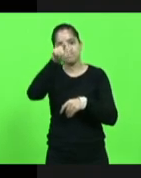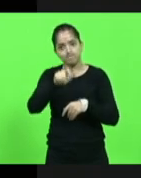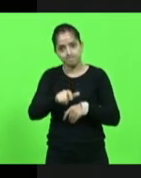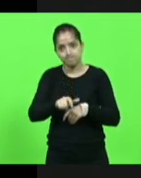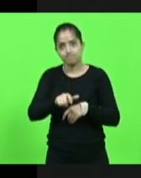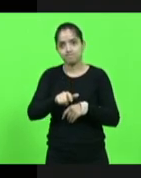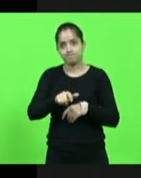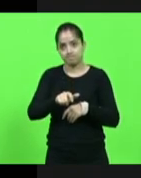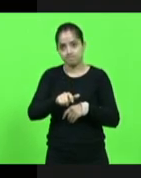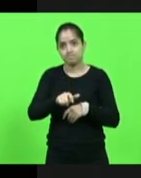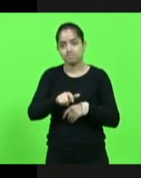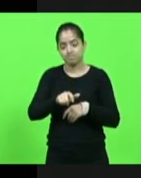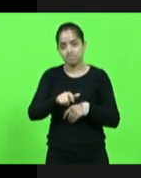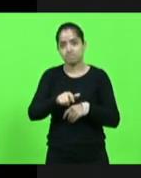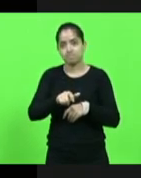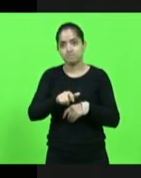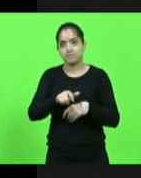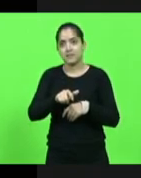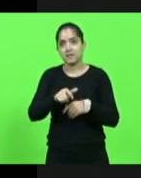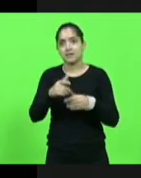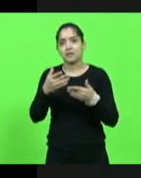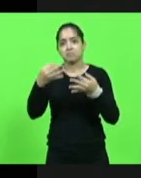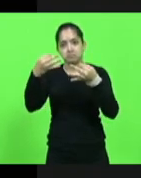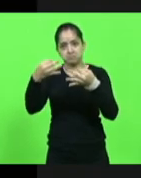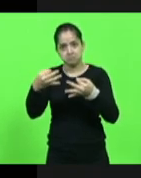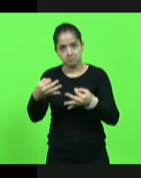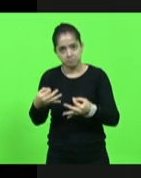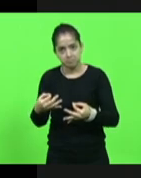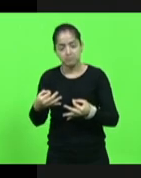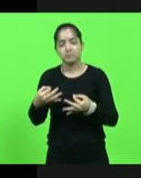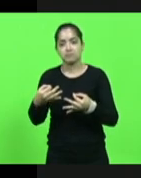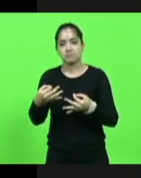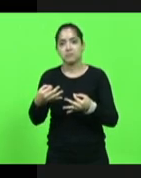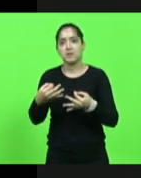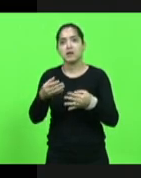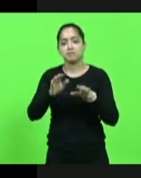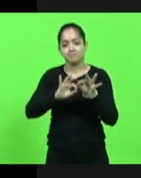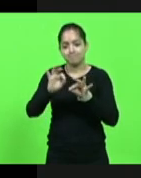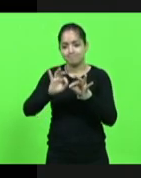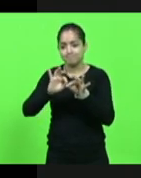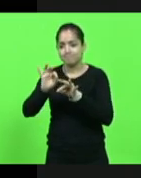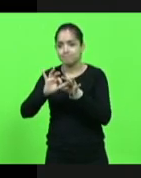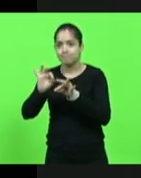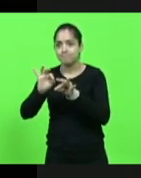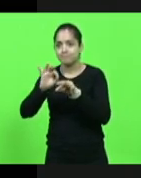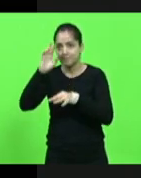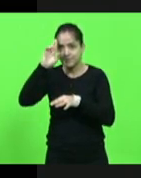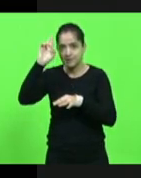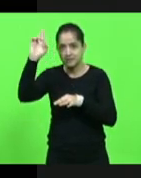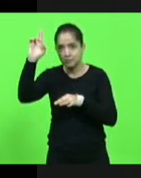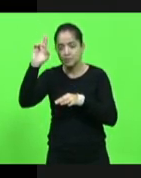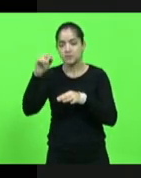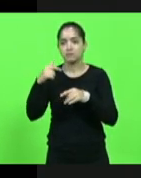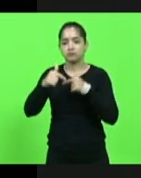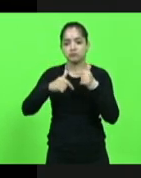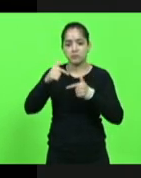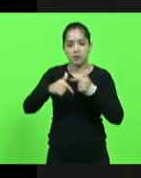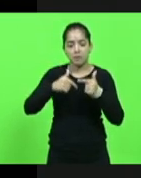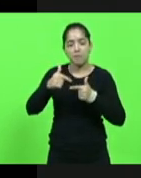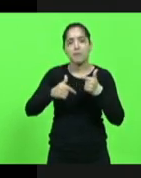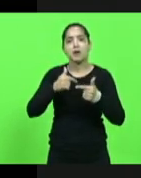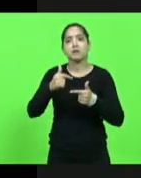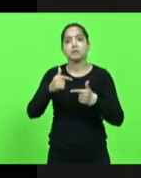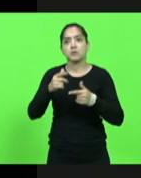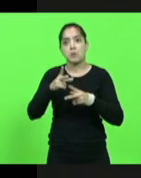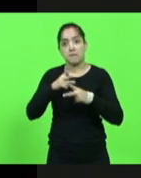muito leal e está conduzindo os trabalhos com todo o mérito e com